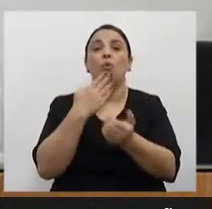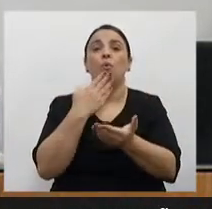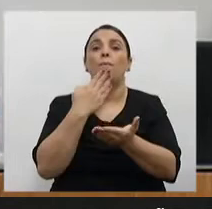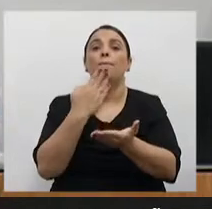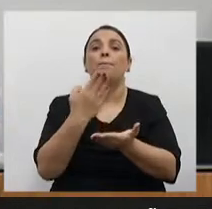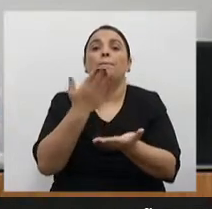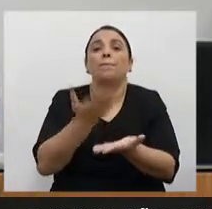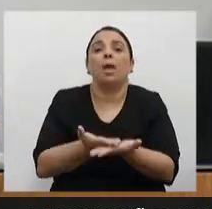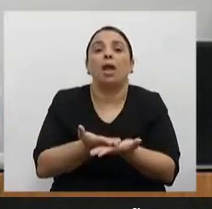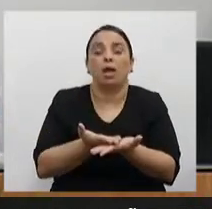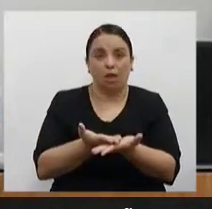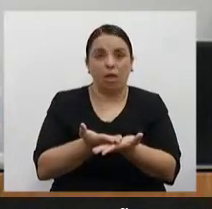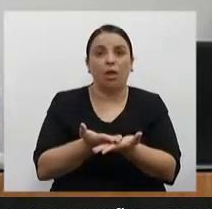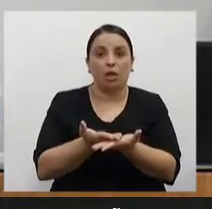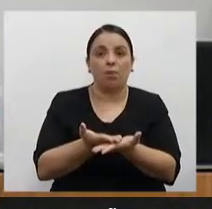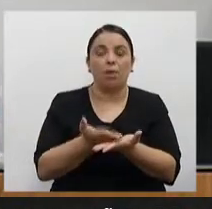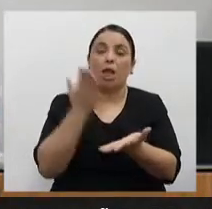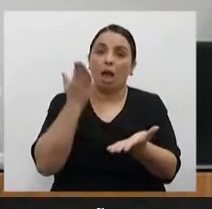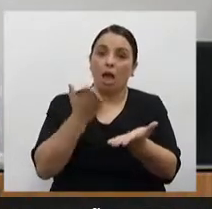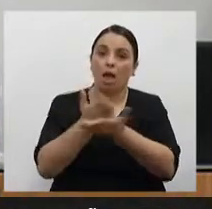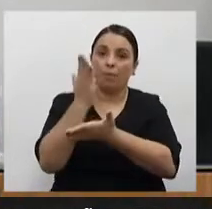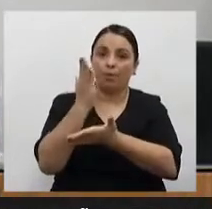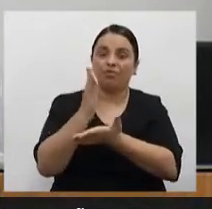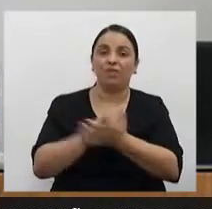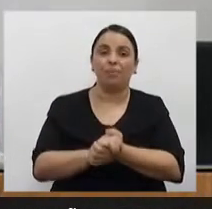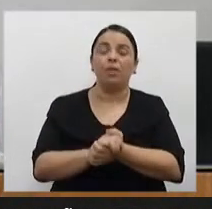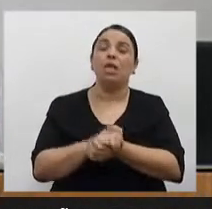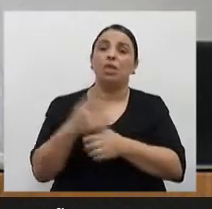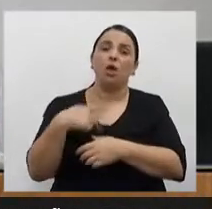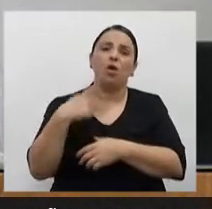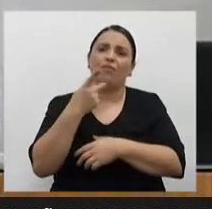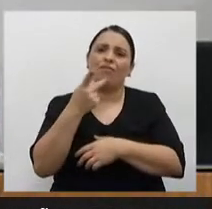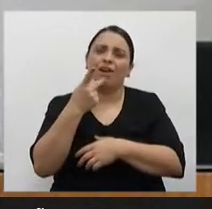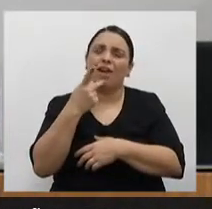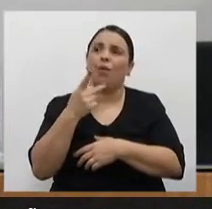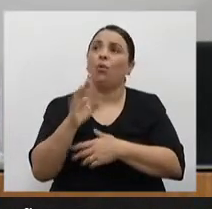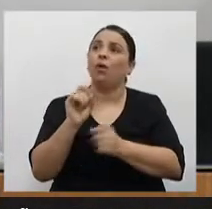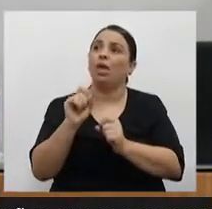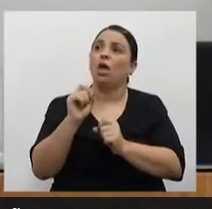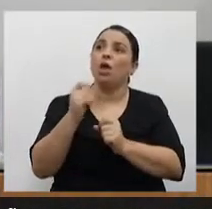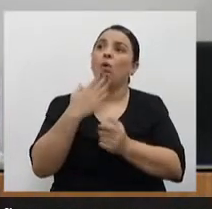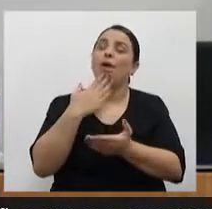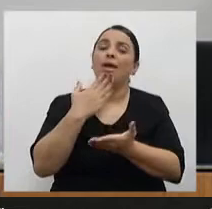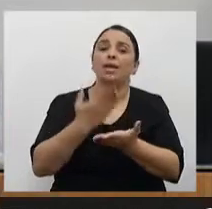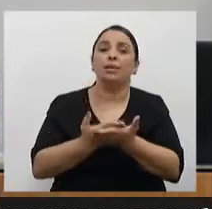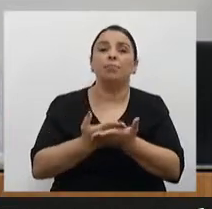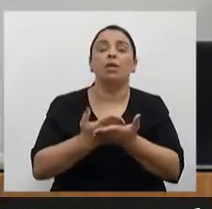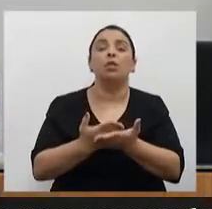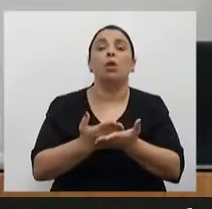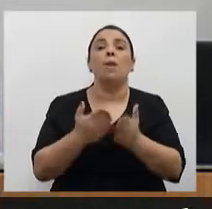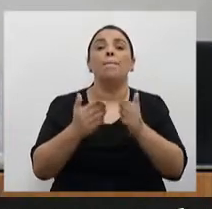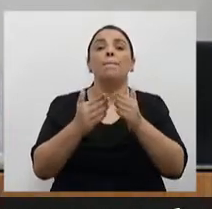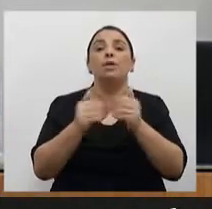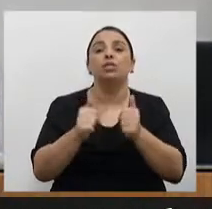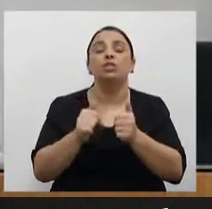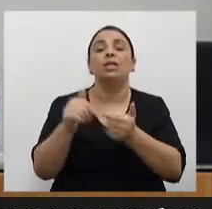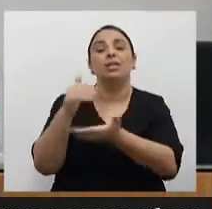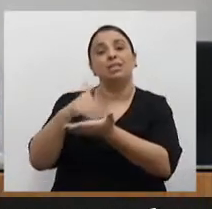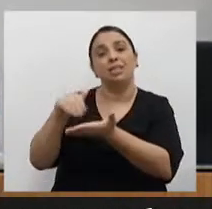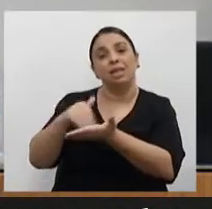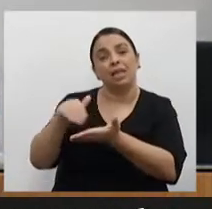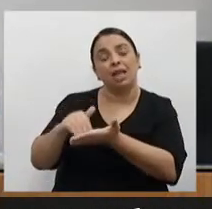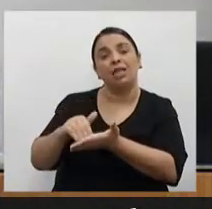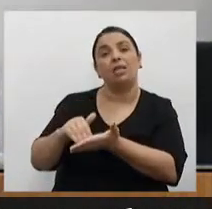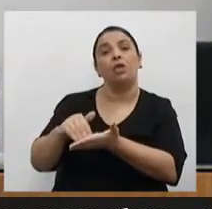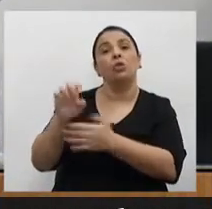nossa assessoria, vou fazer de forma verbal, por gentileza, é um requerimento solicitando à Secretaria de Estado de